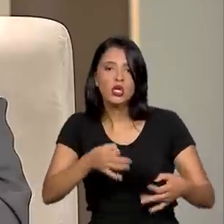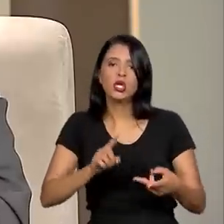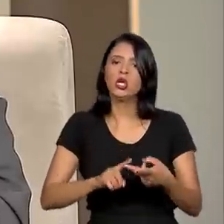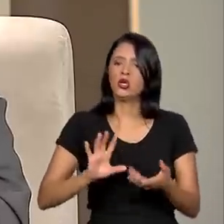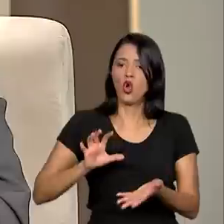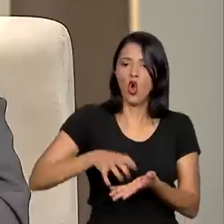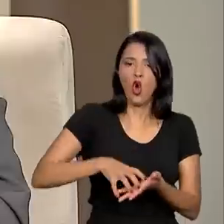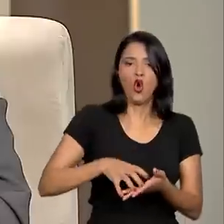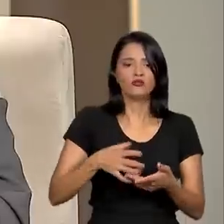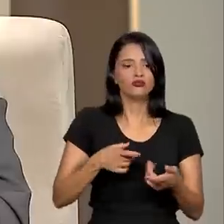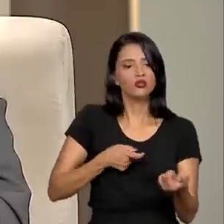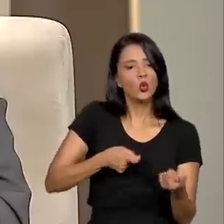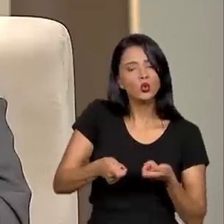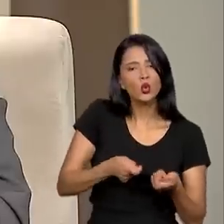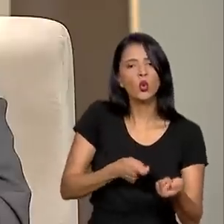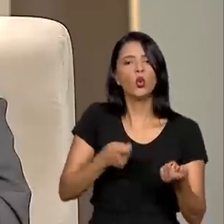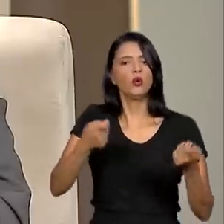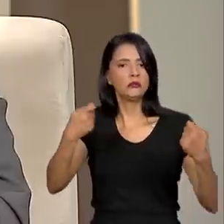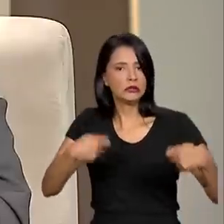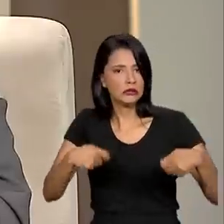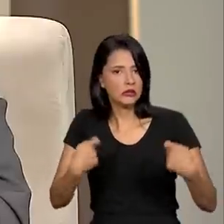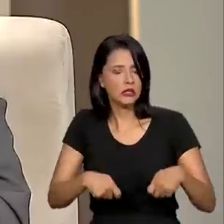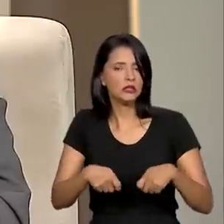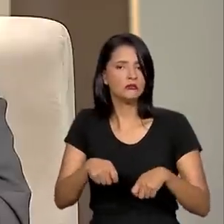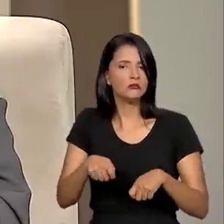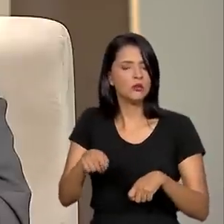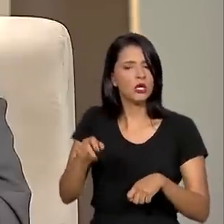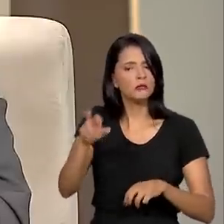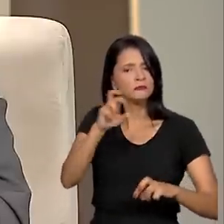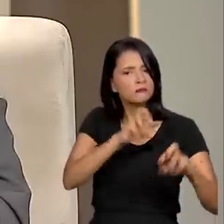de controle e uma visão,